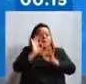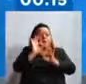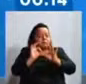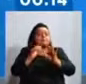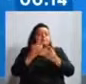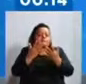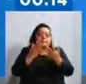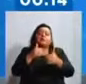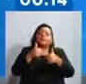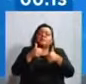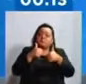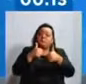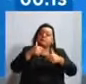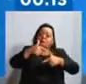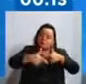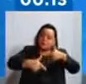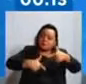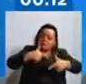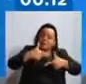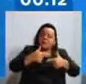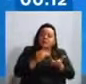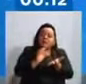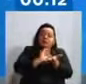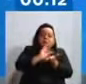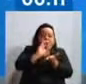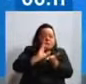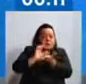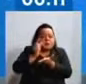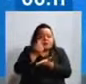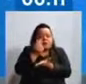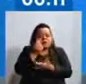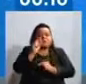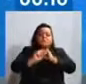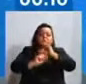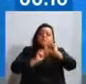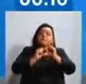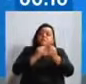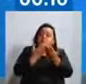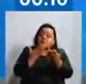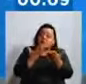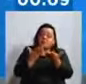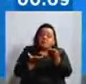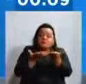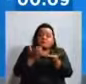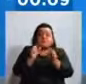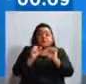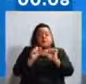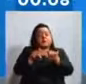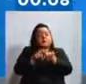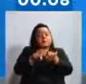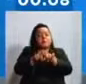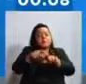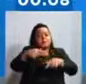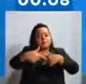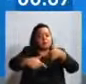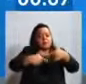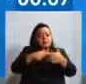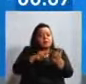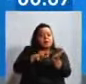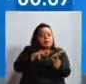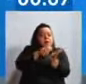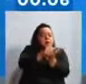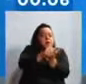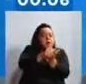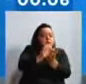pronto, vamos trabalhar, investir na agricultura familiar com fomento e também trabalhar a questão cadastral.